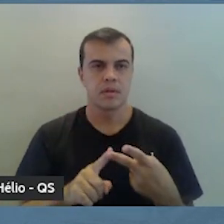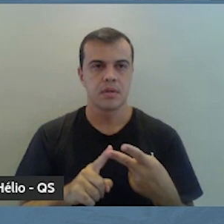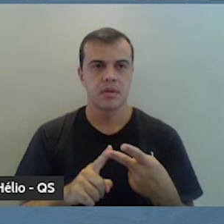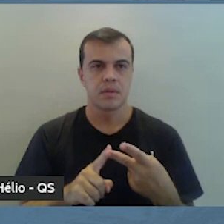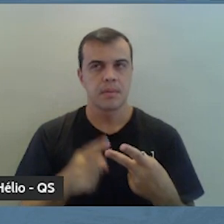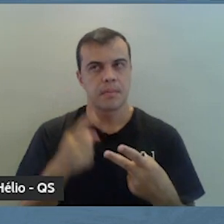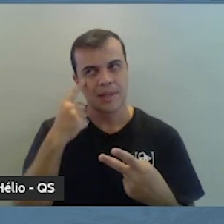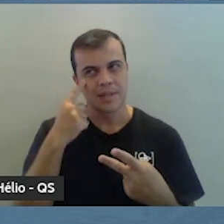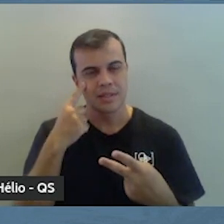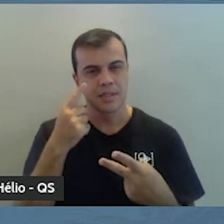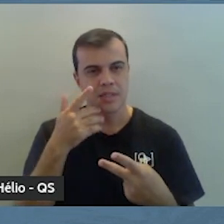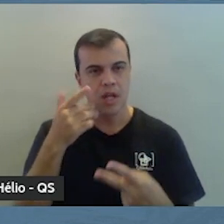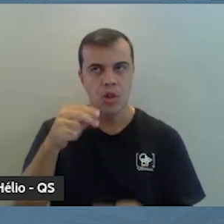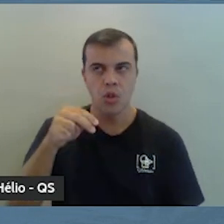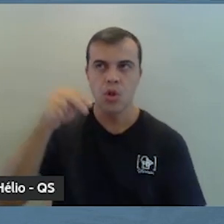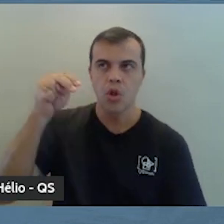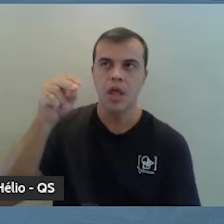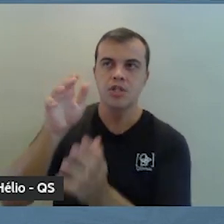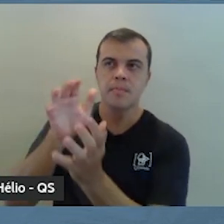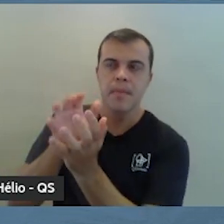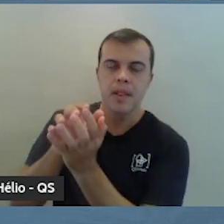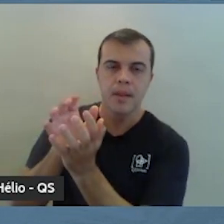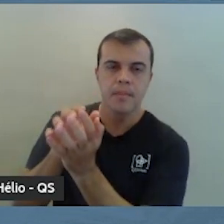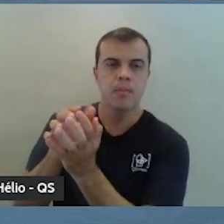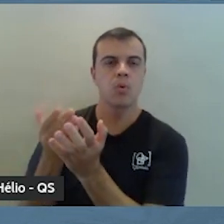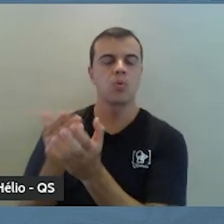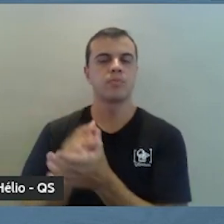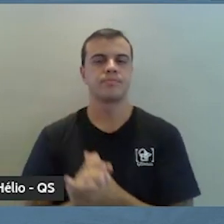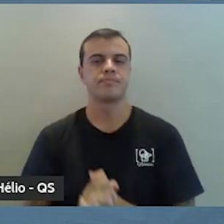pensa, Nordeste, Pernambuco,